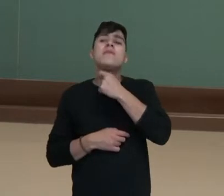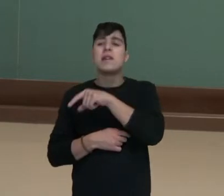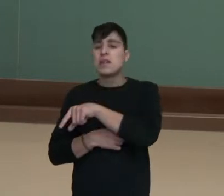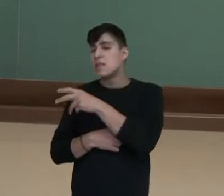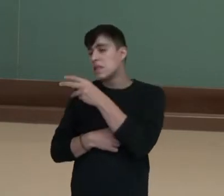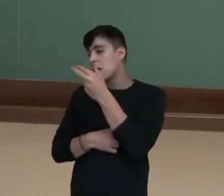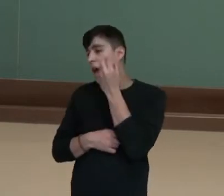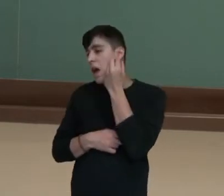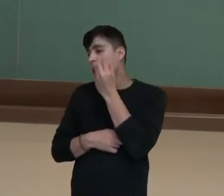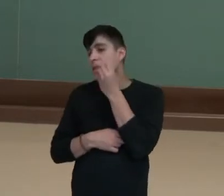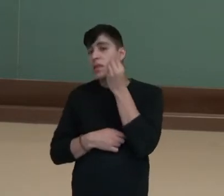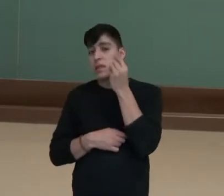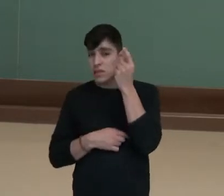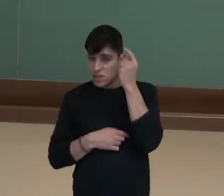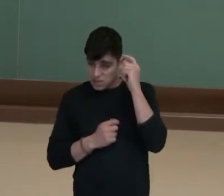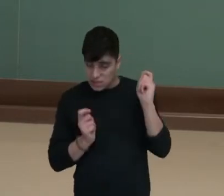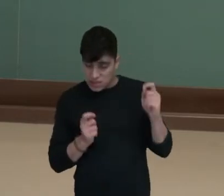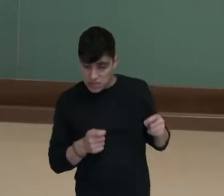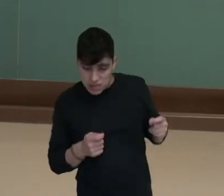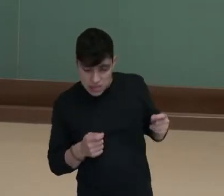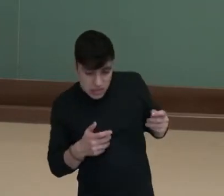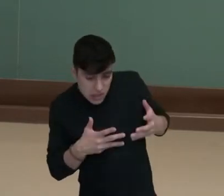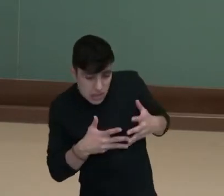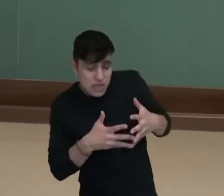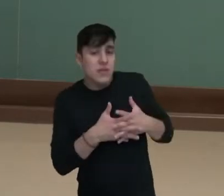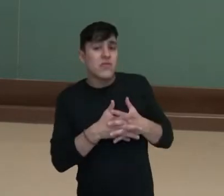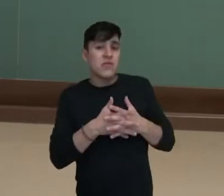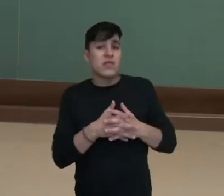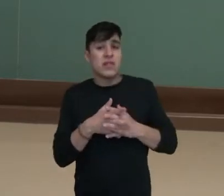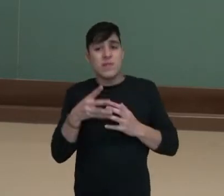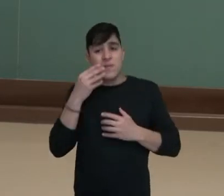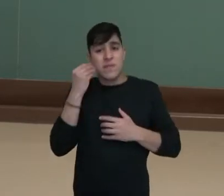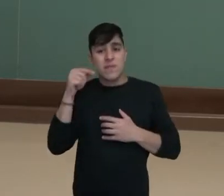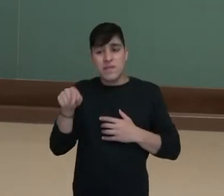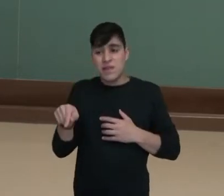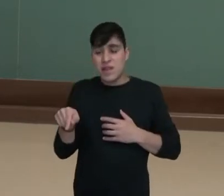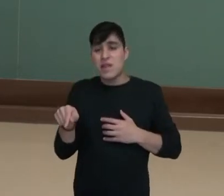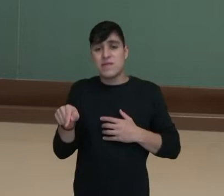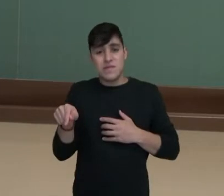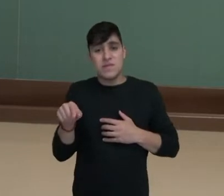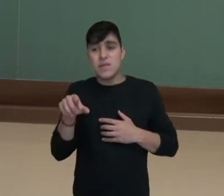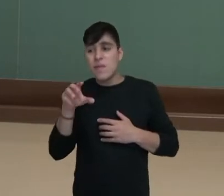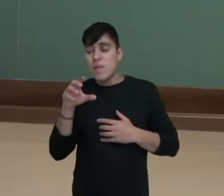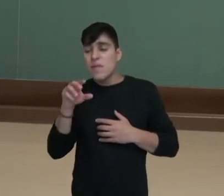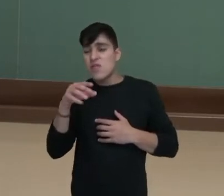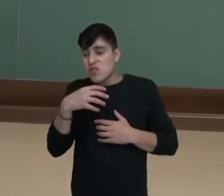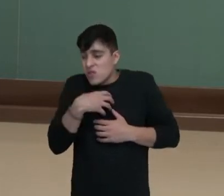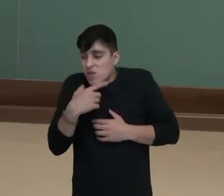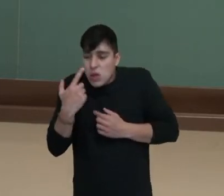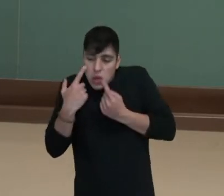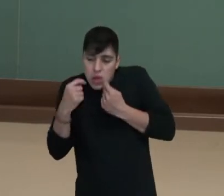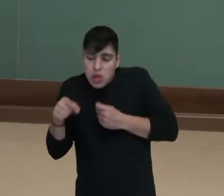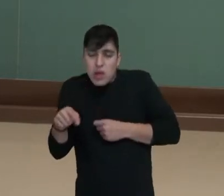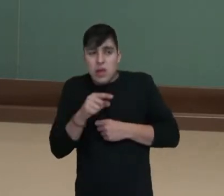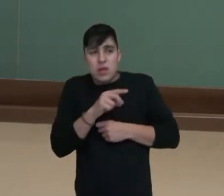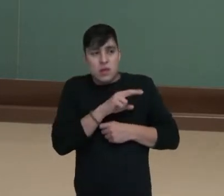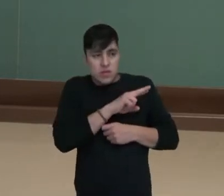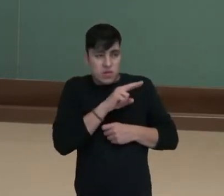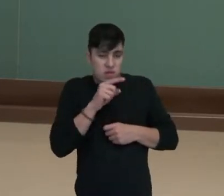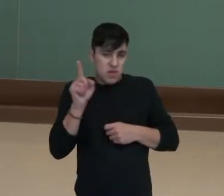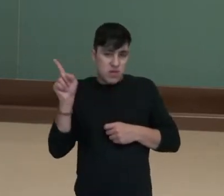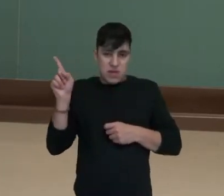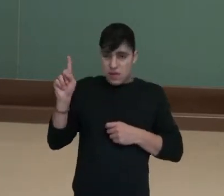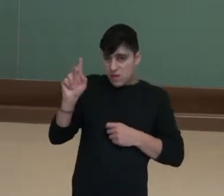Realmente pode até confundir com o miado do gato. Então é por isso que até esse nome, né? Mas é cri do chat, né?